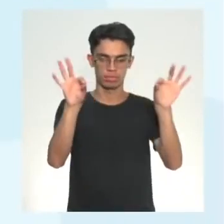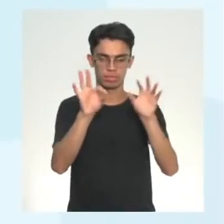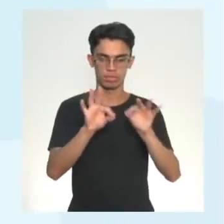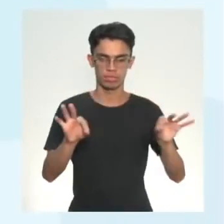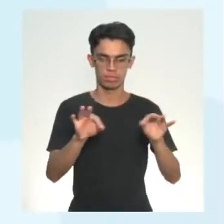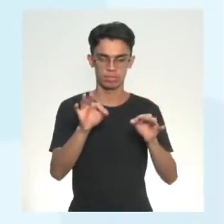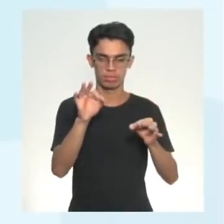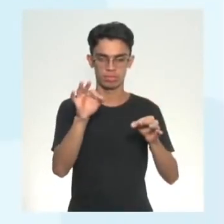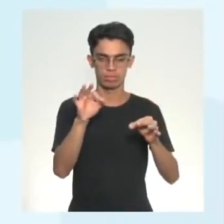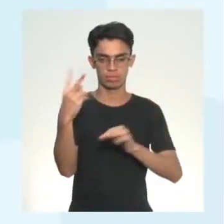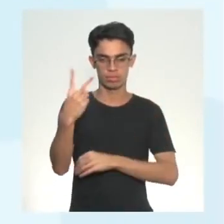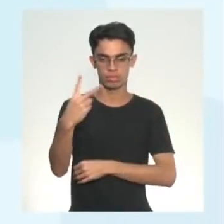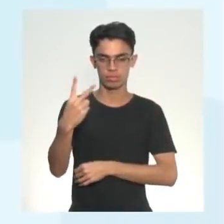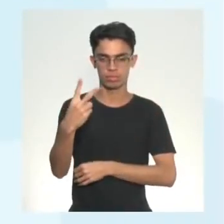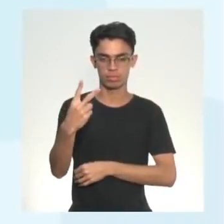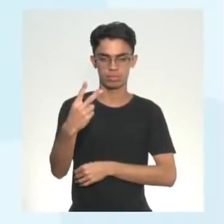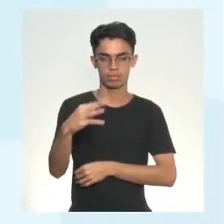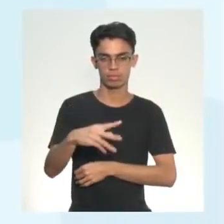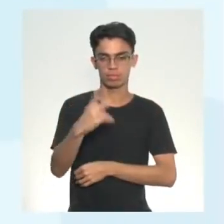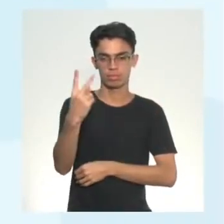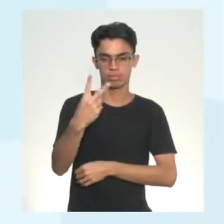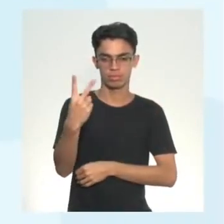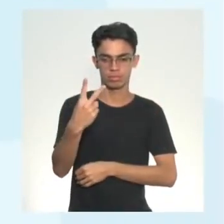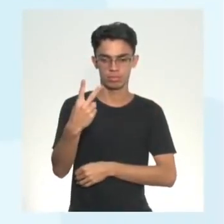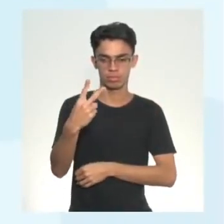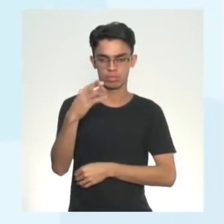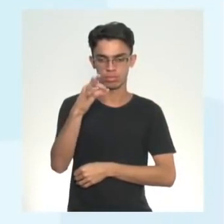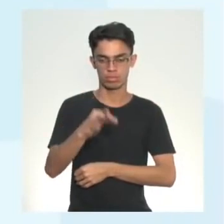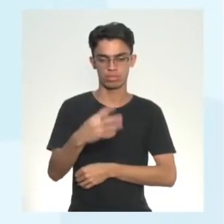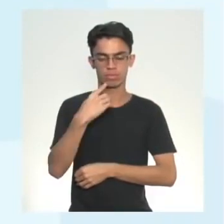2. Ele está te dando que o K é 2. Muito bem,